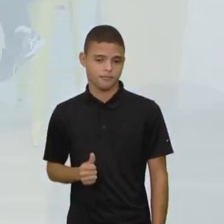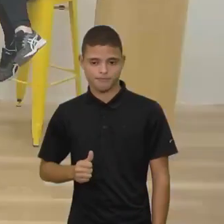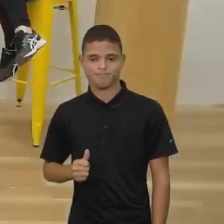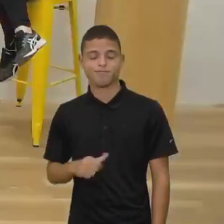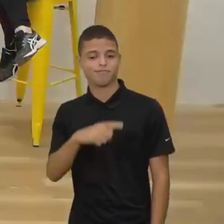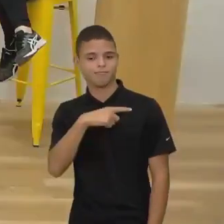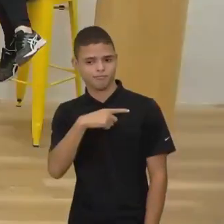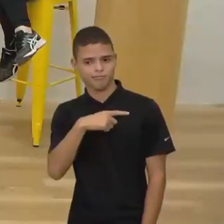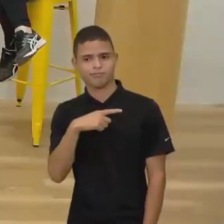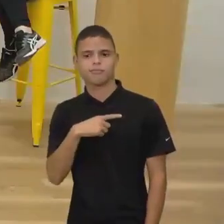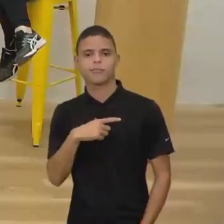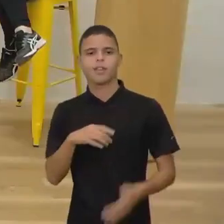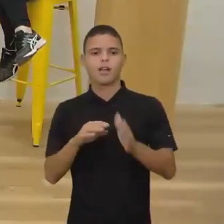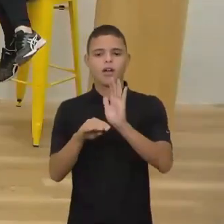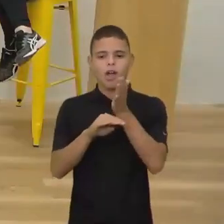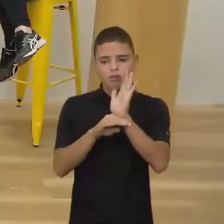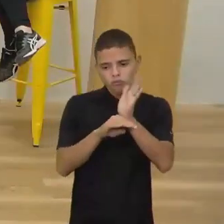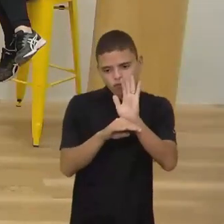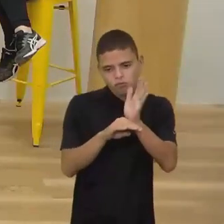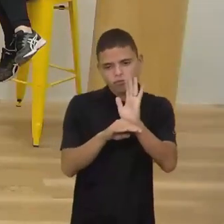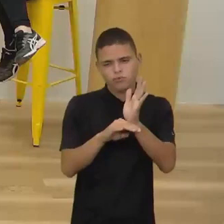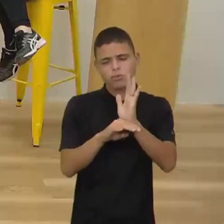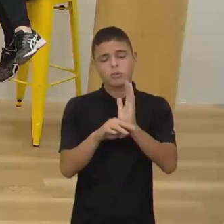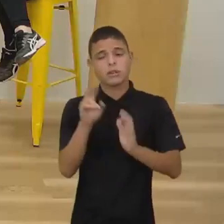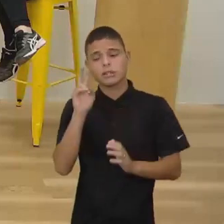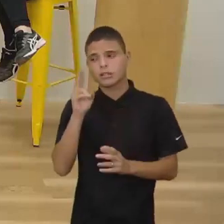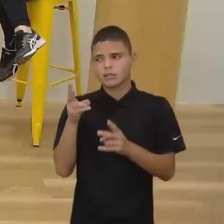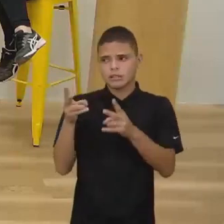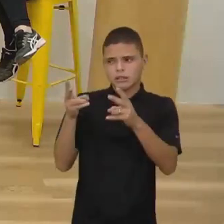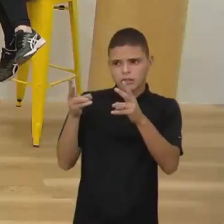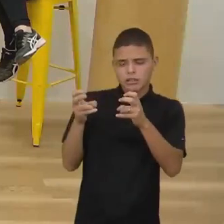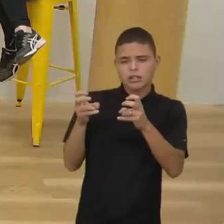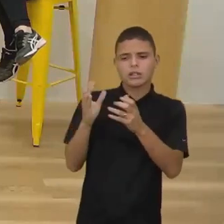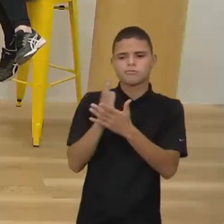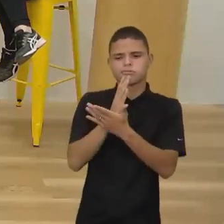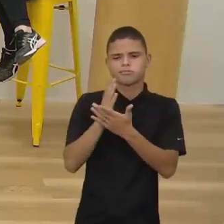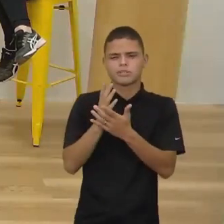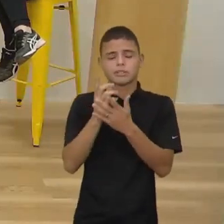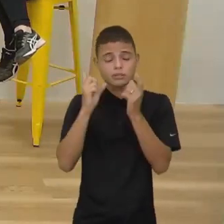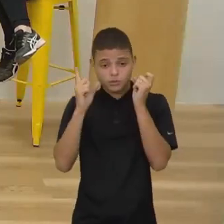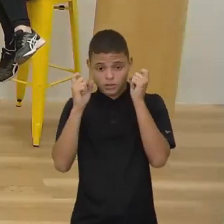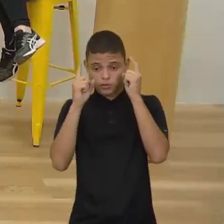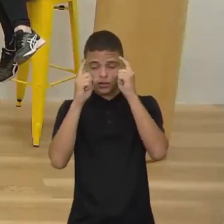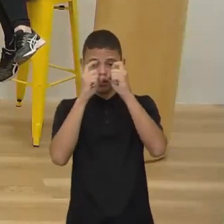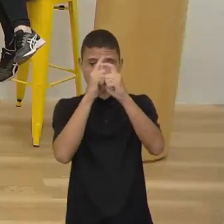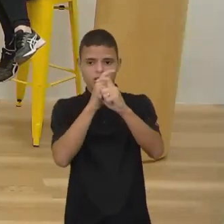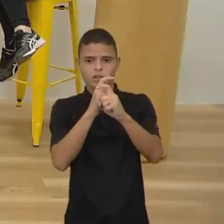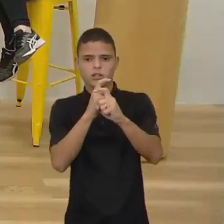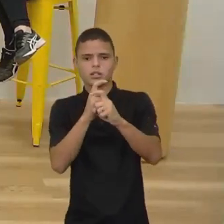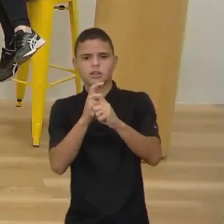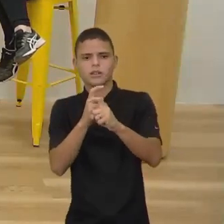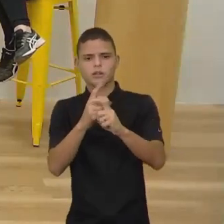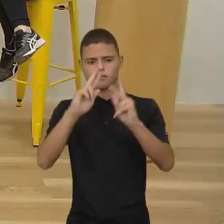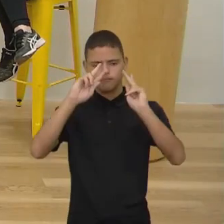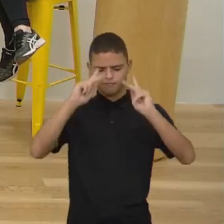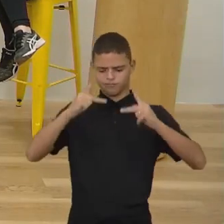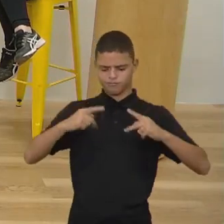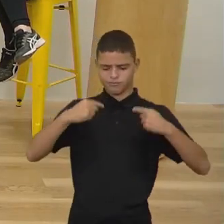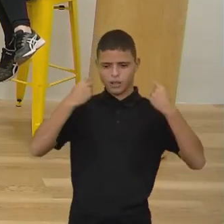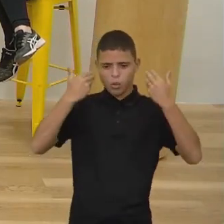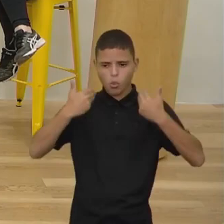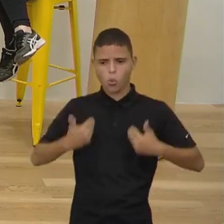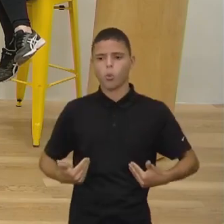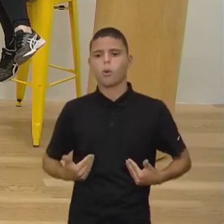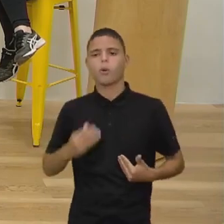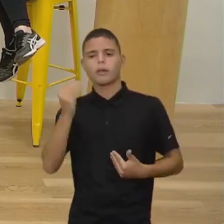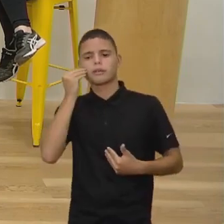até filme, né, que mostra todo o sacrifício, todas as questões climáticas e do corpo humano, né, a questão de